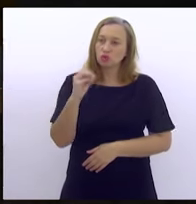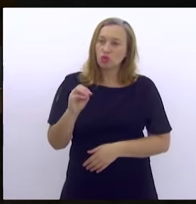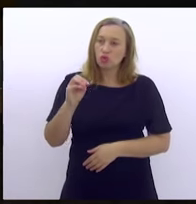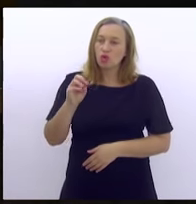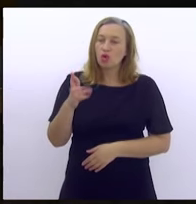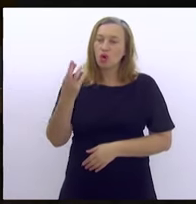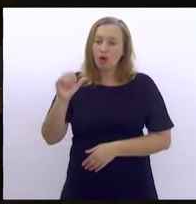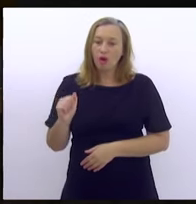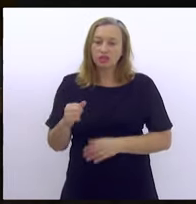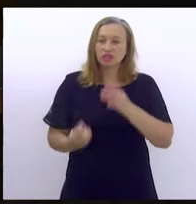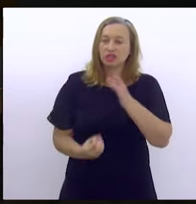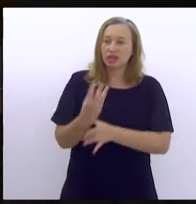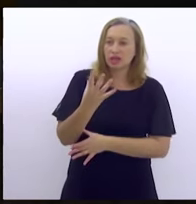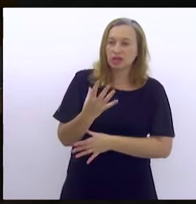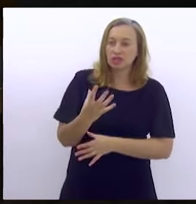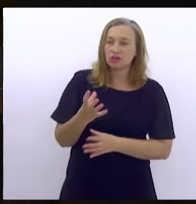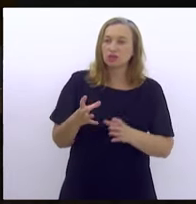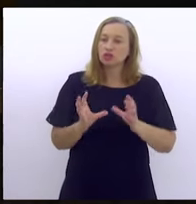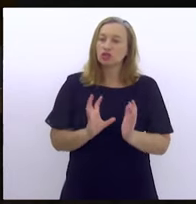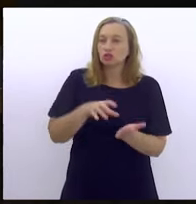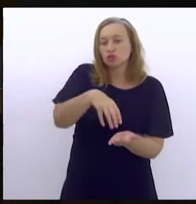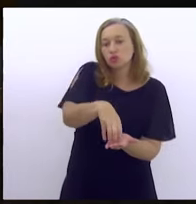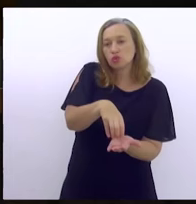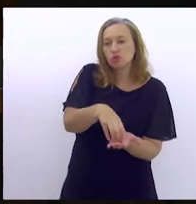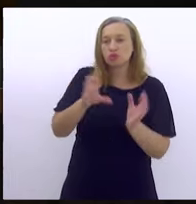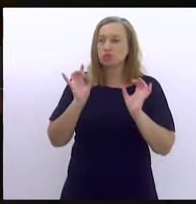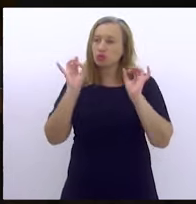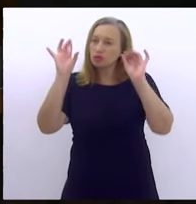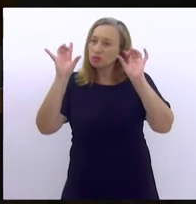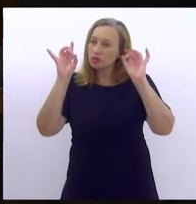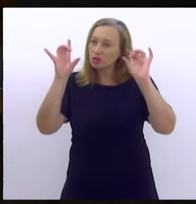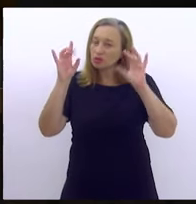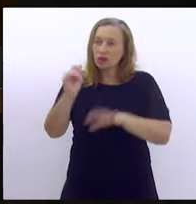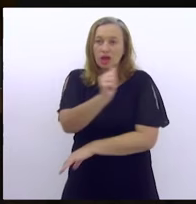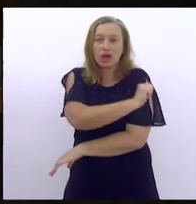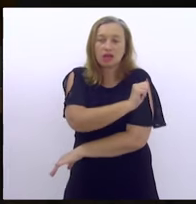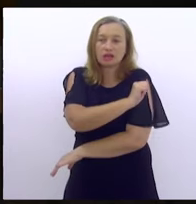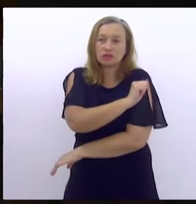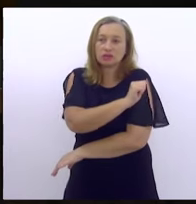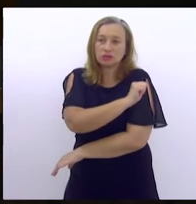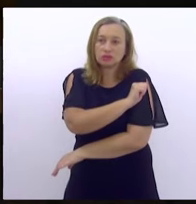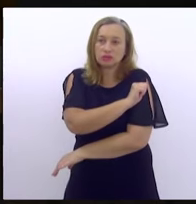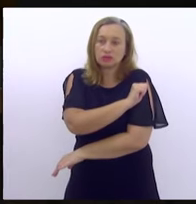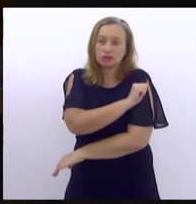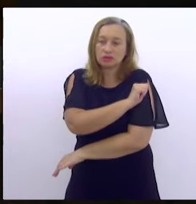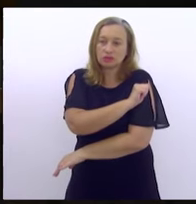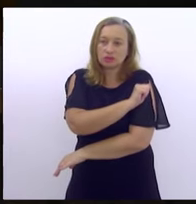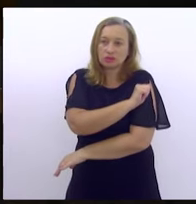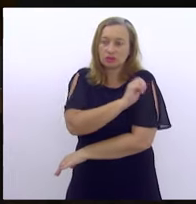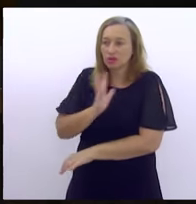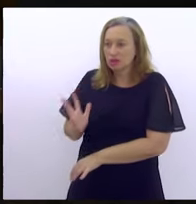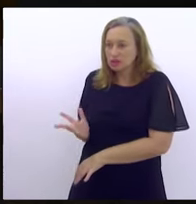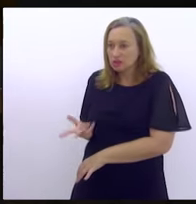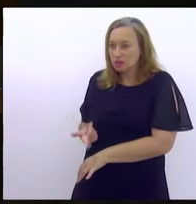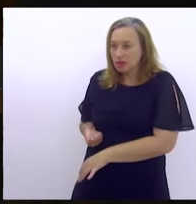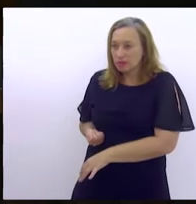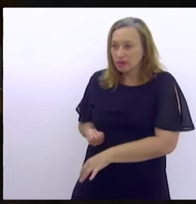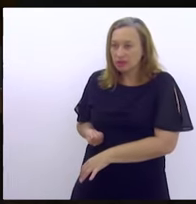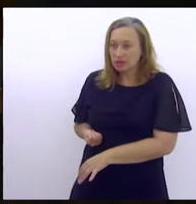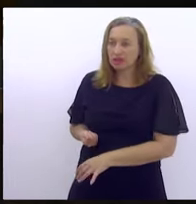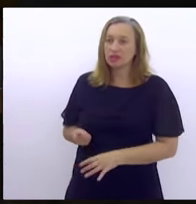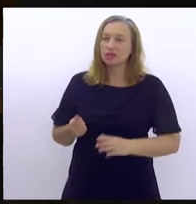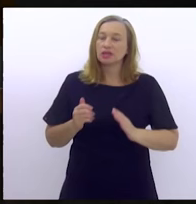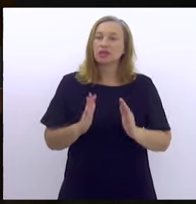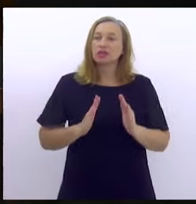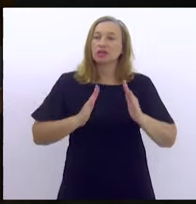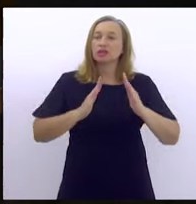que autoriza a criação de núcleos especializados para alunos de altas habilidades e superdotação na rede pública